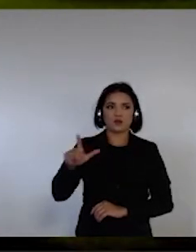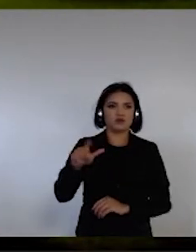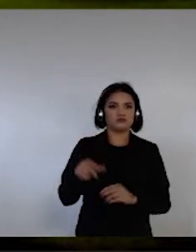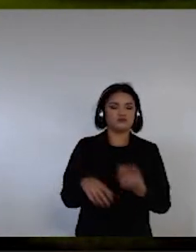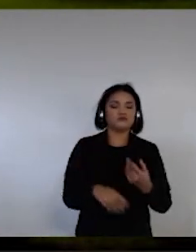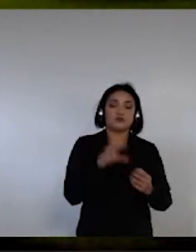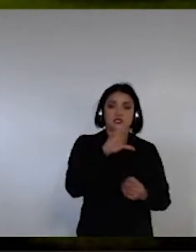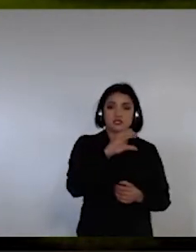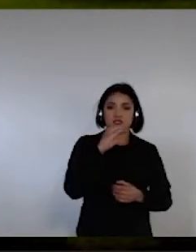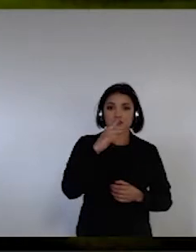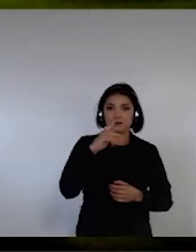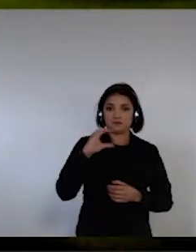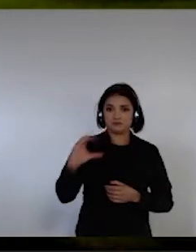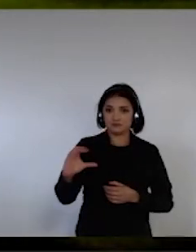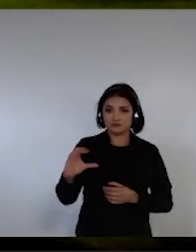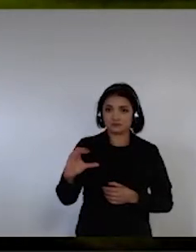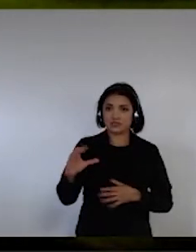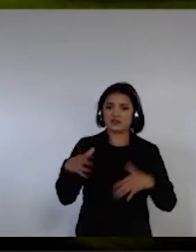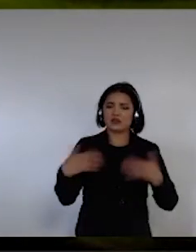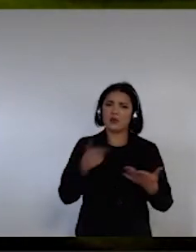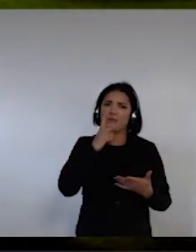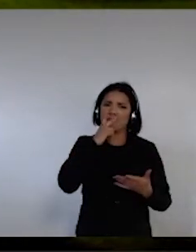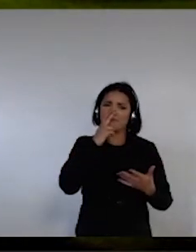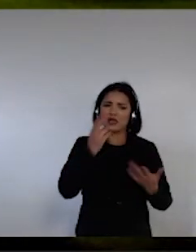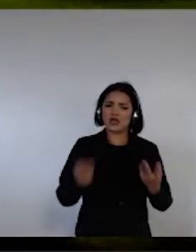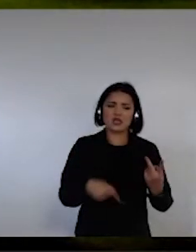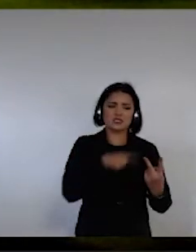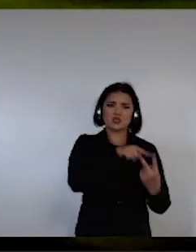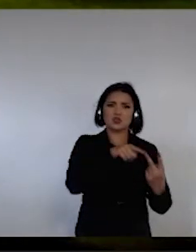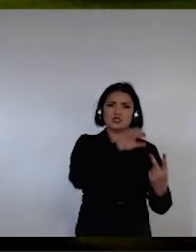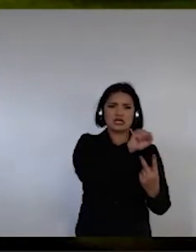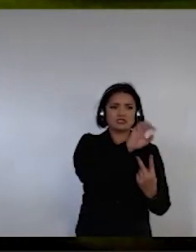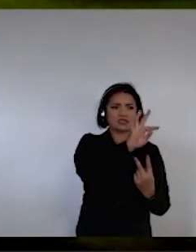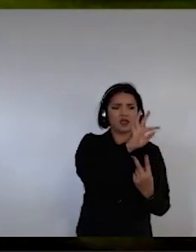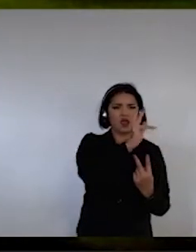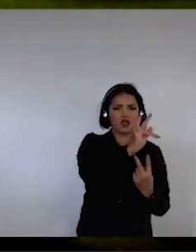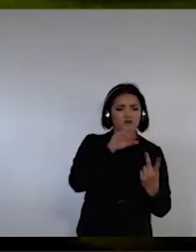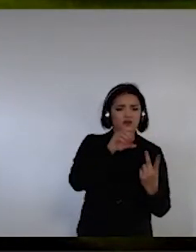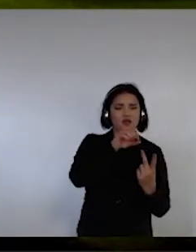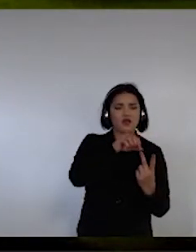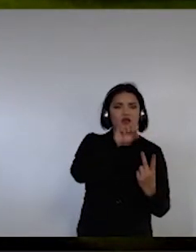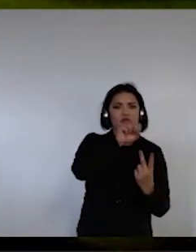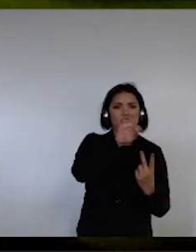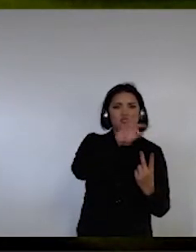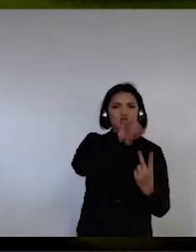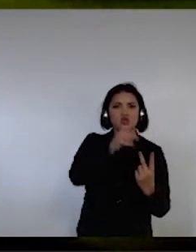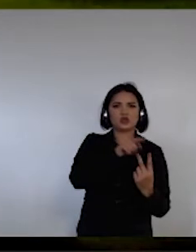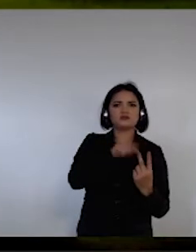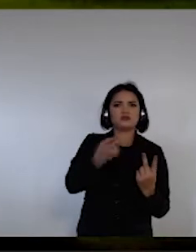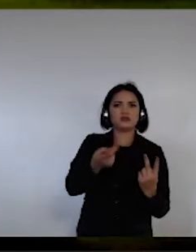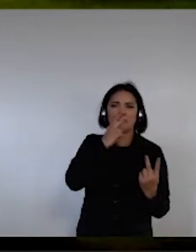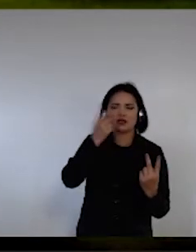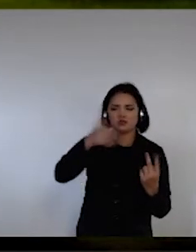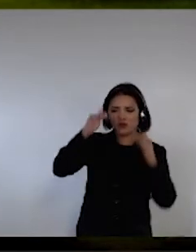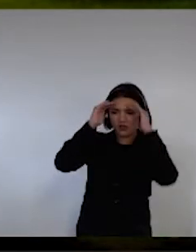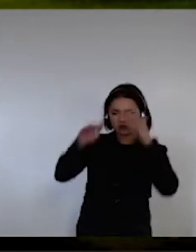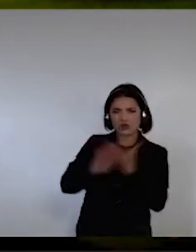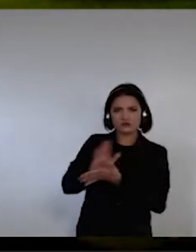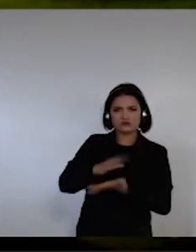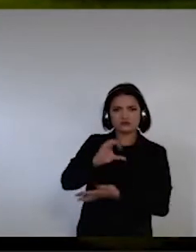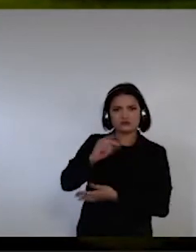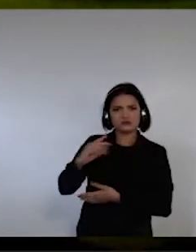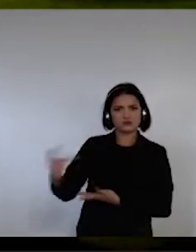que essa participação proativa, essas iniciativas da OAB, como certamente iniciativas do Ministério Público,